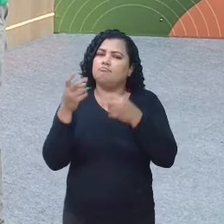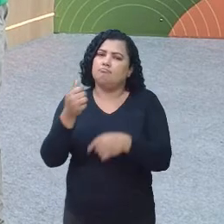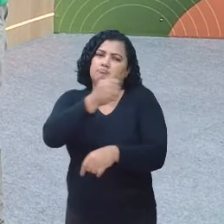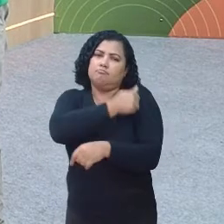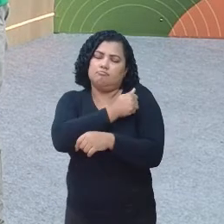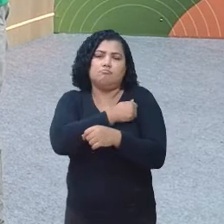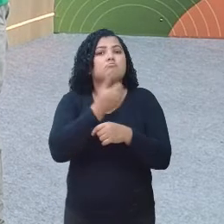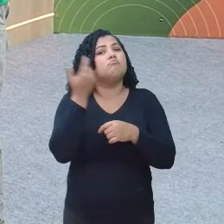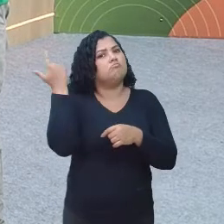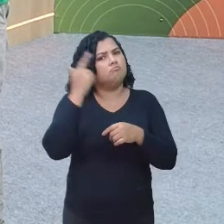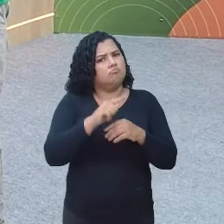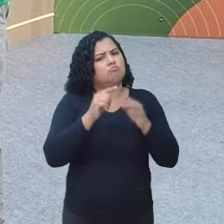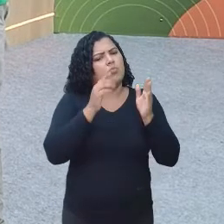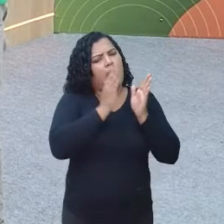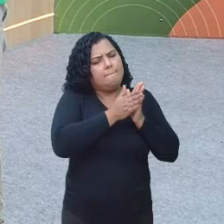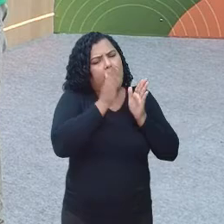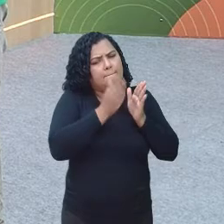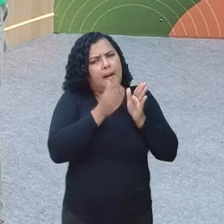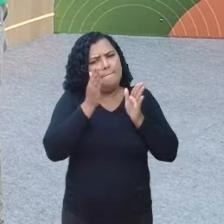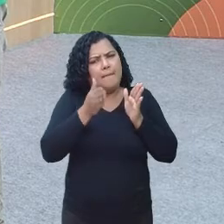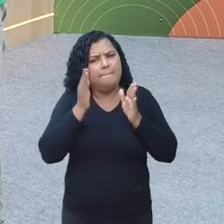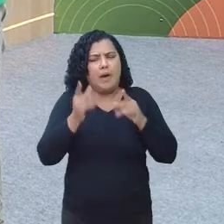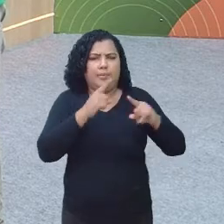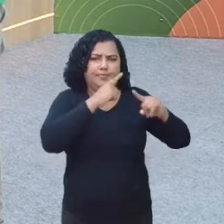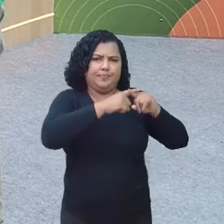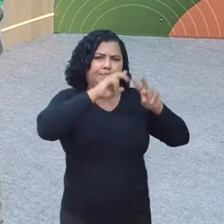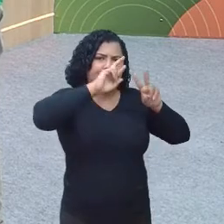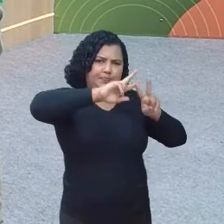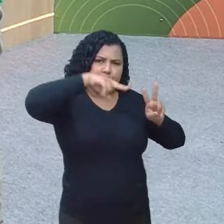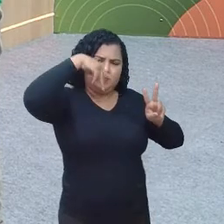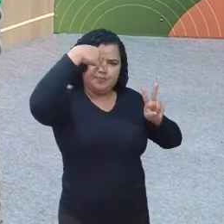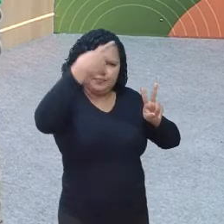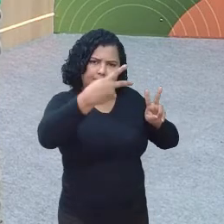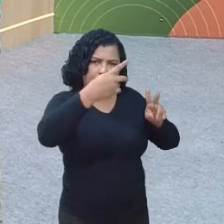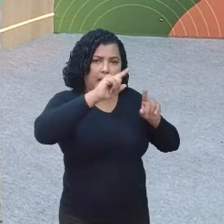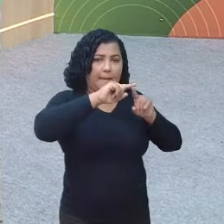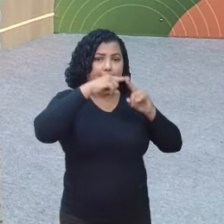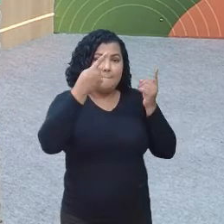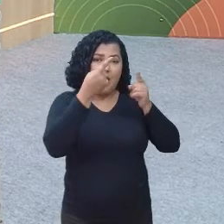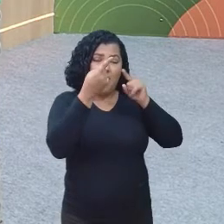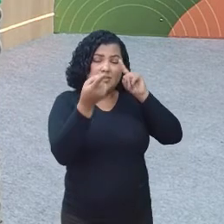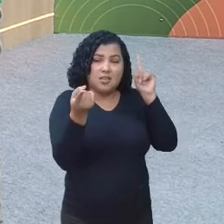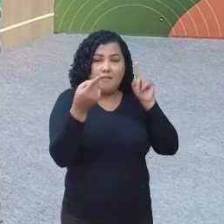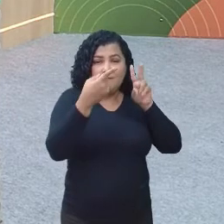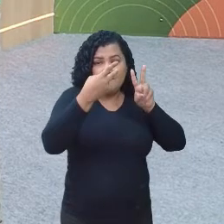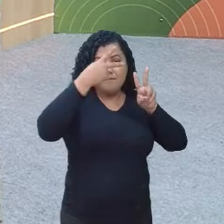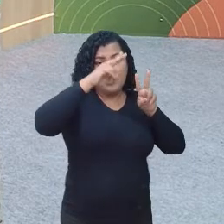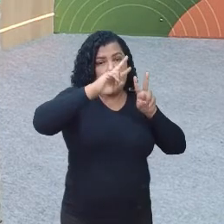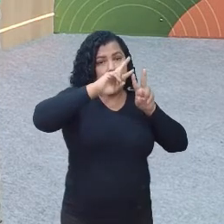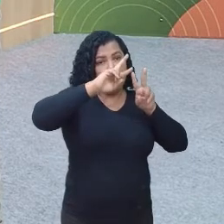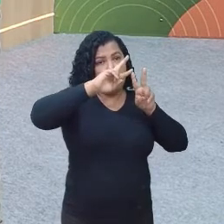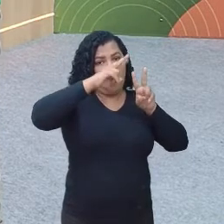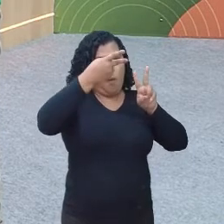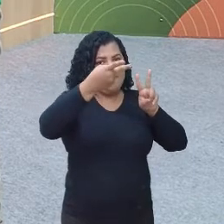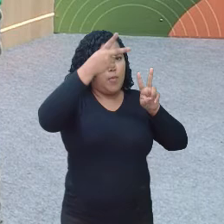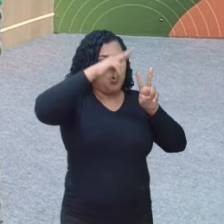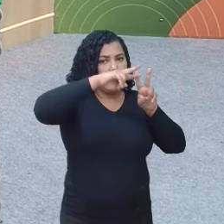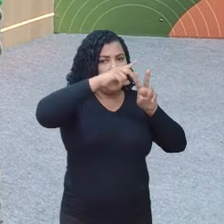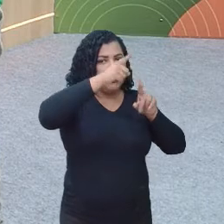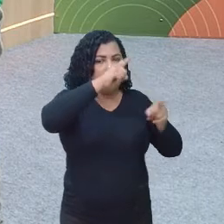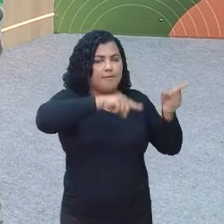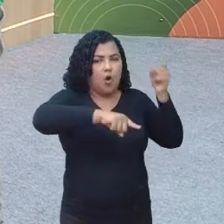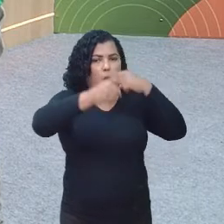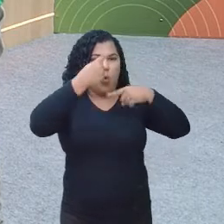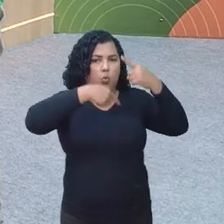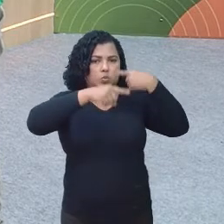conseguem progredir a ideia da sair da multiplicação e ir para a potenciação, mas quando a gente precisa fazer o caminho